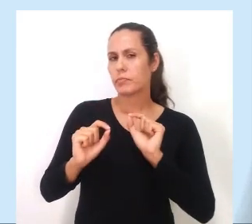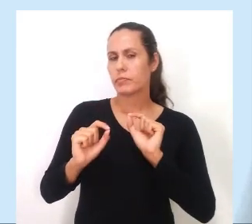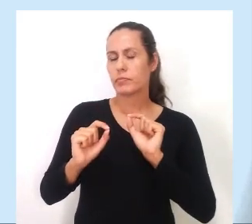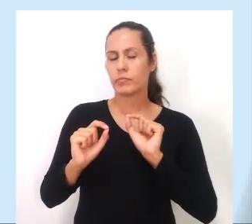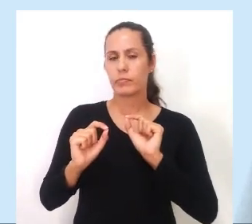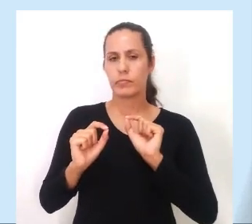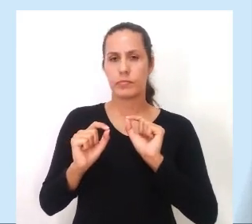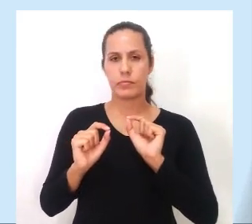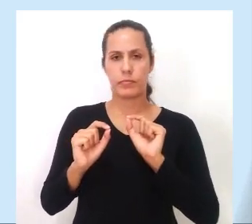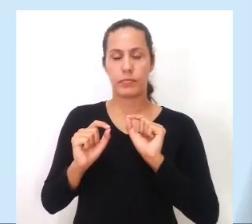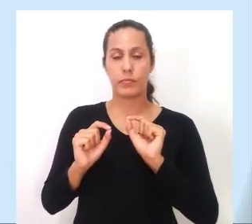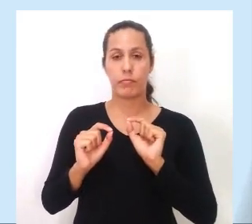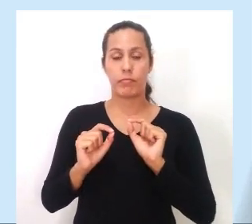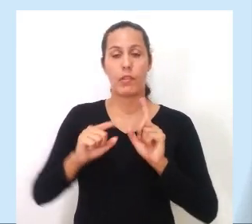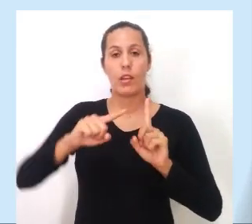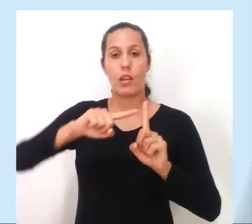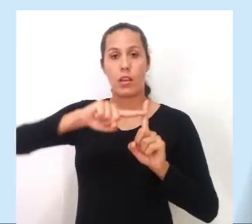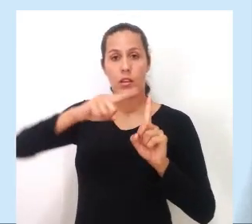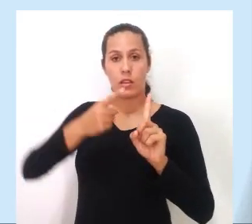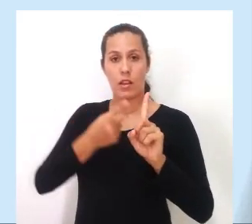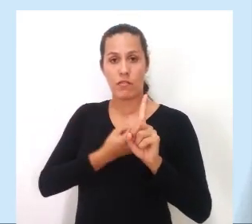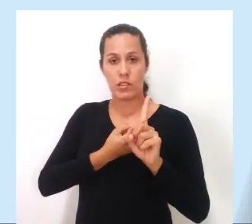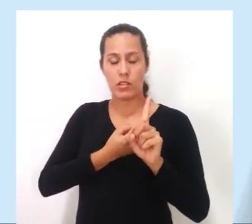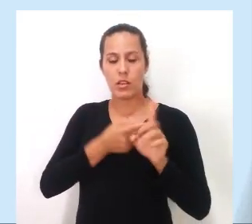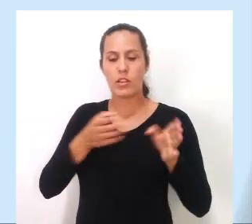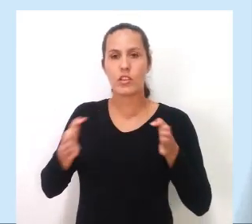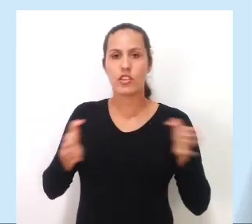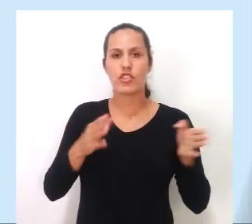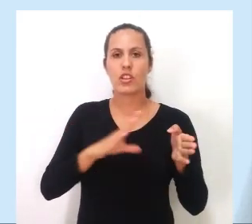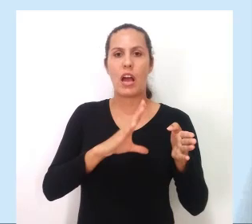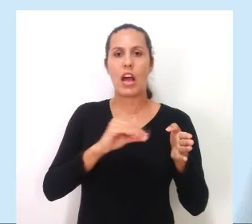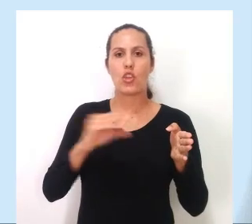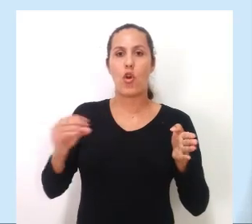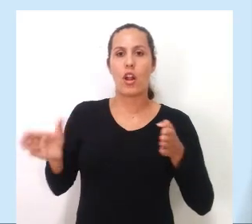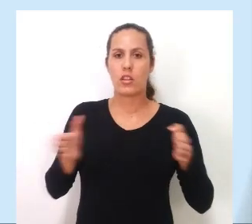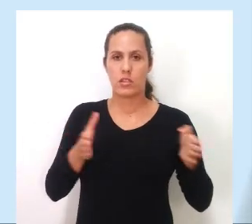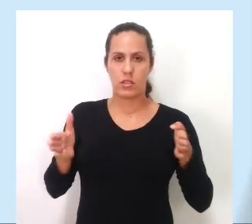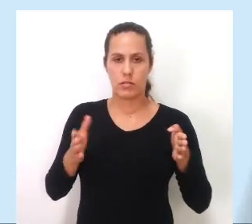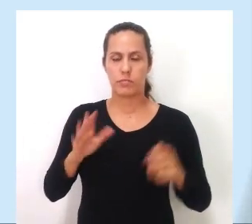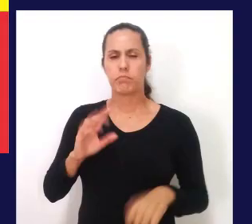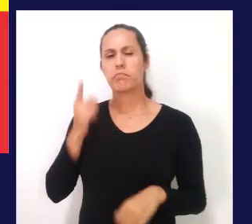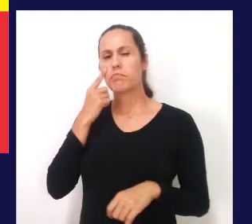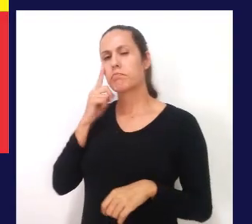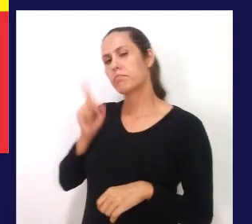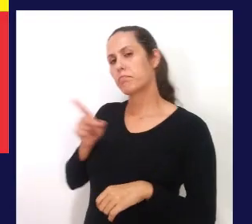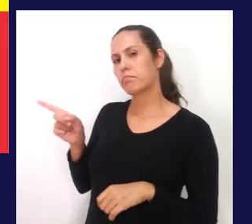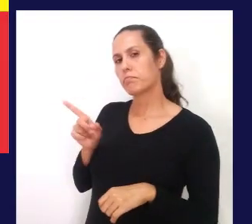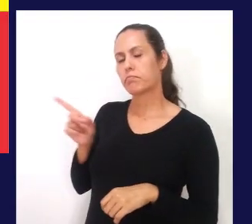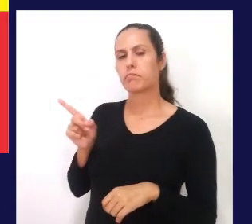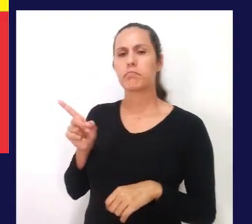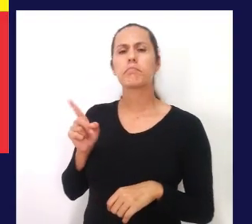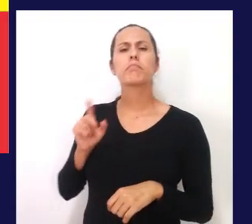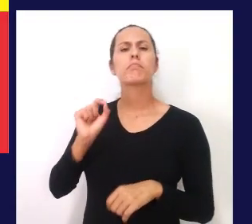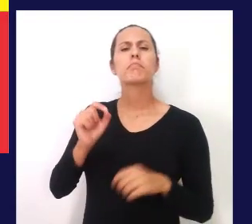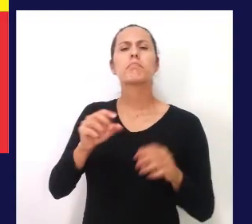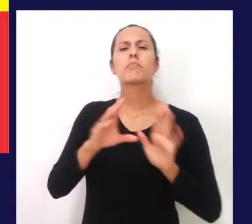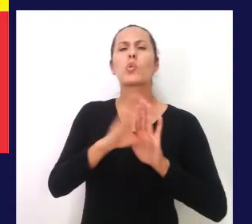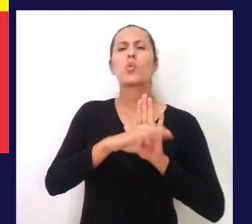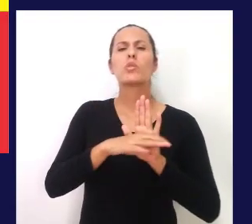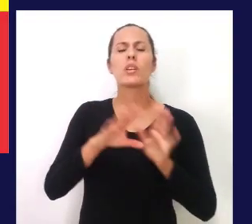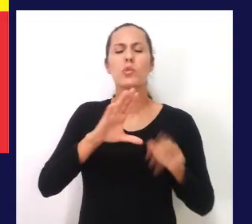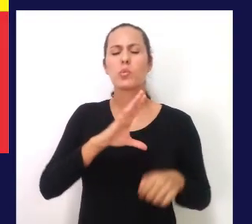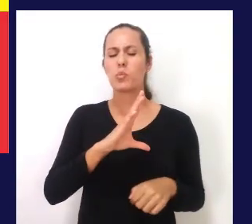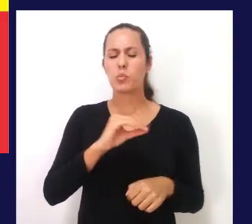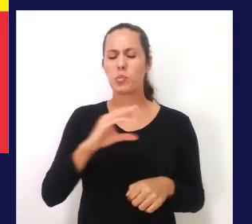irei abordar hoje com vocês é sobre a gravidez na adolescência. Observe aí na telinha. O que